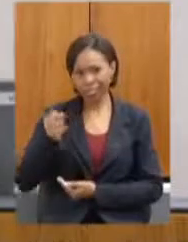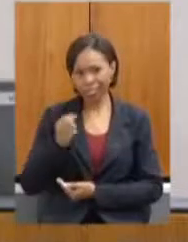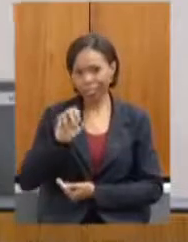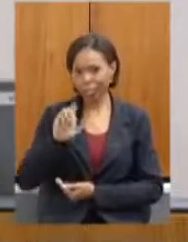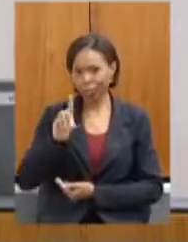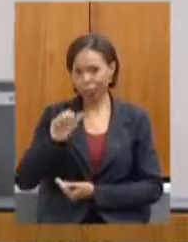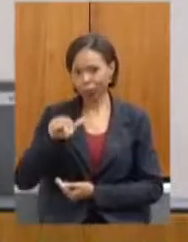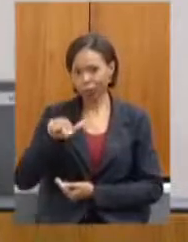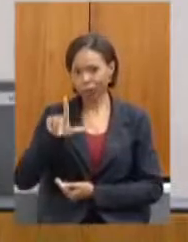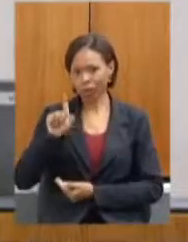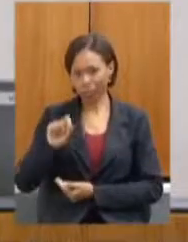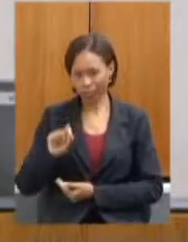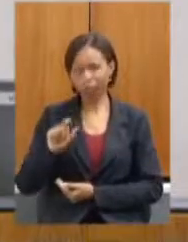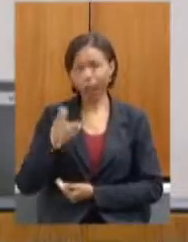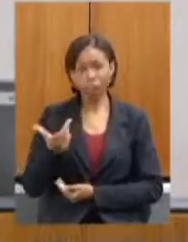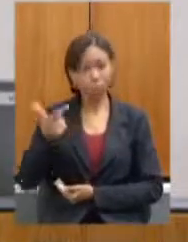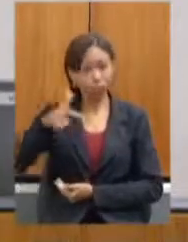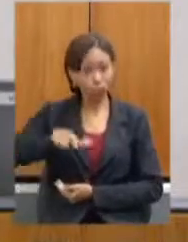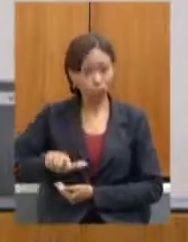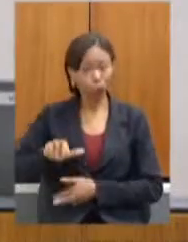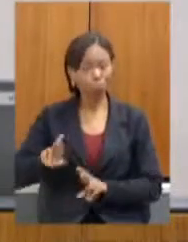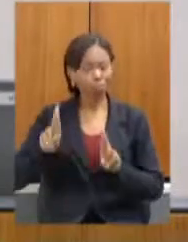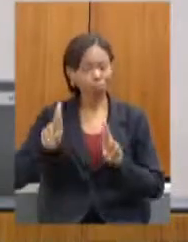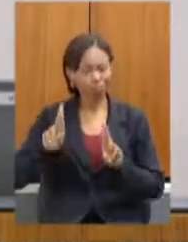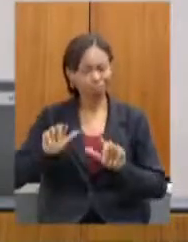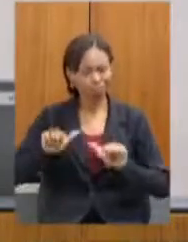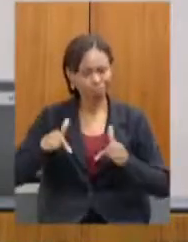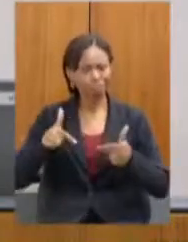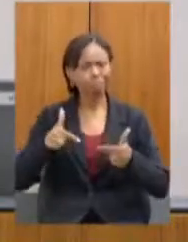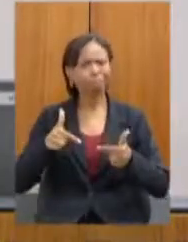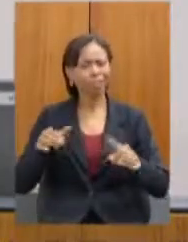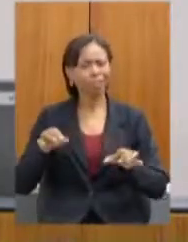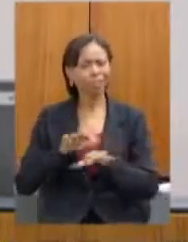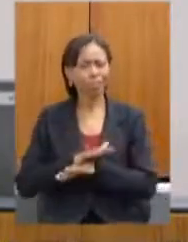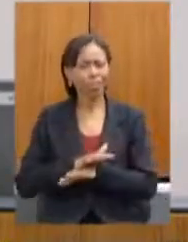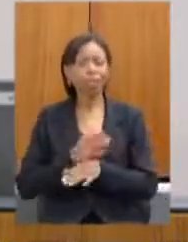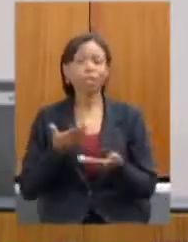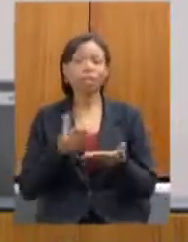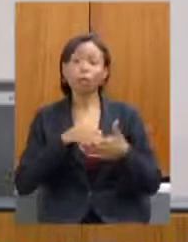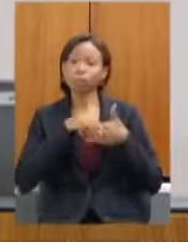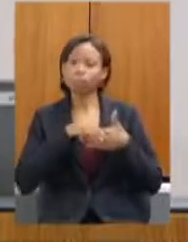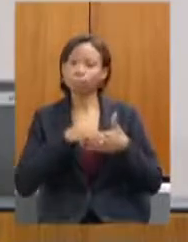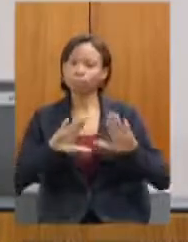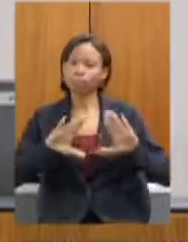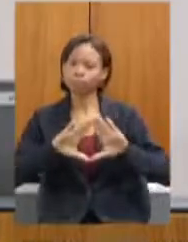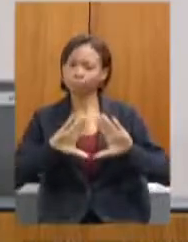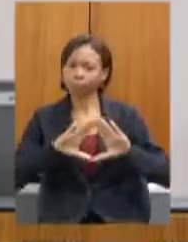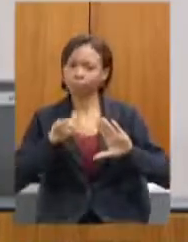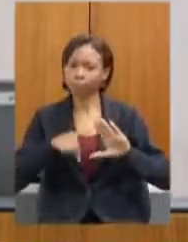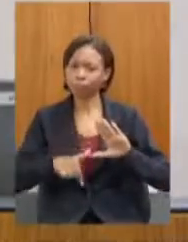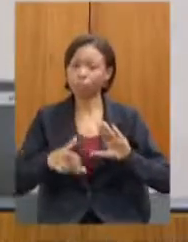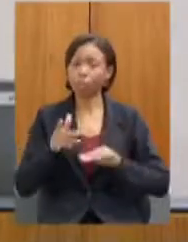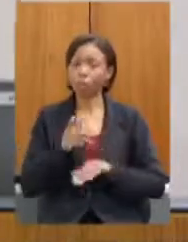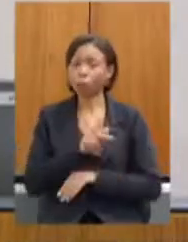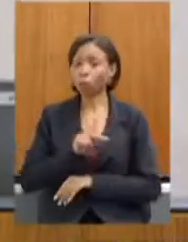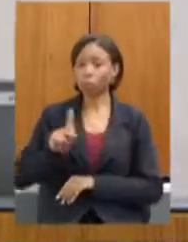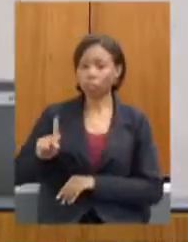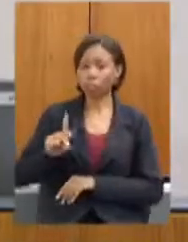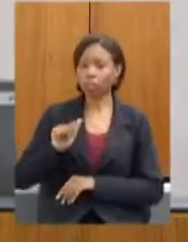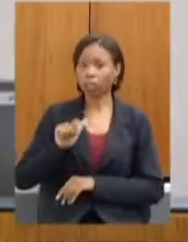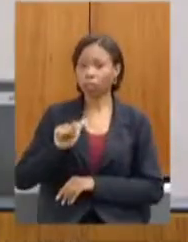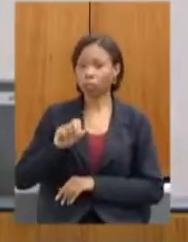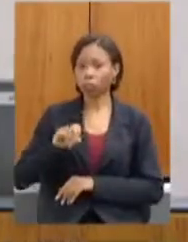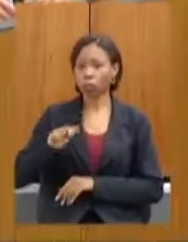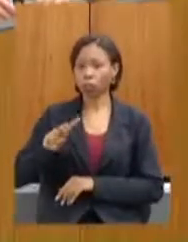mais essa missão cumprida cumprimentar a casa Assembleia de Minas na pessoa do presidente Agostinho